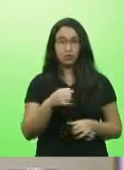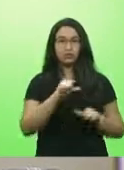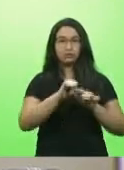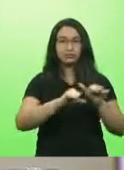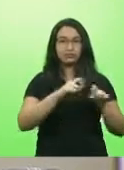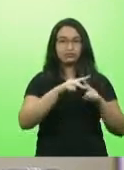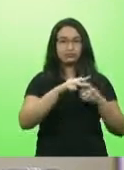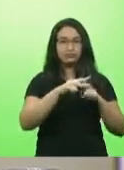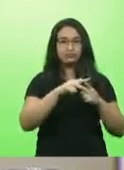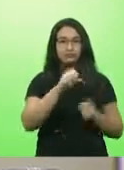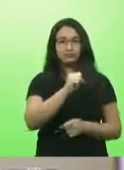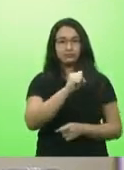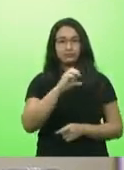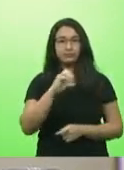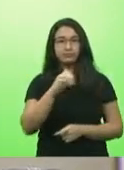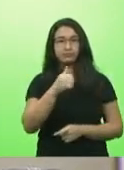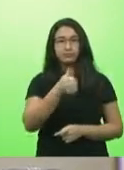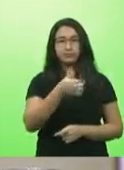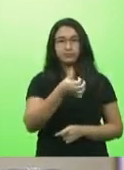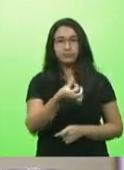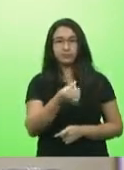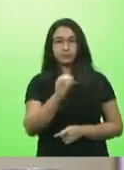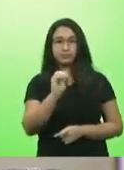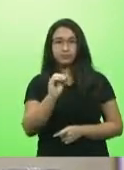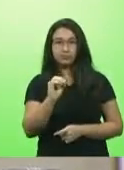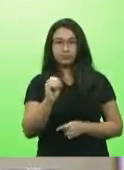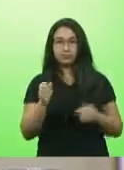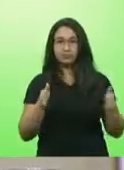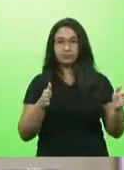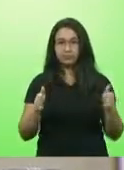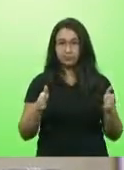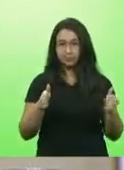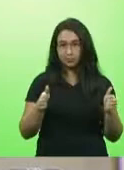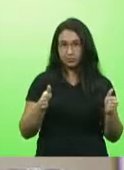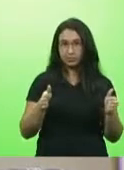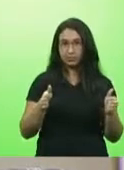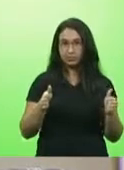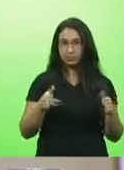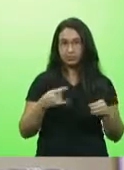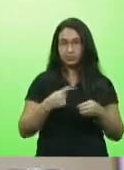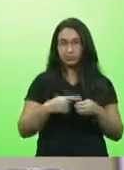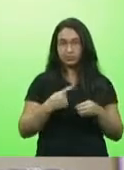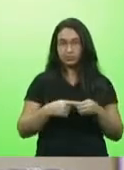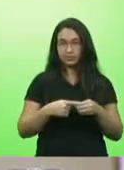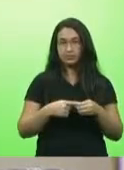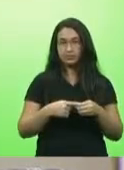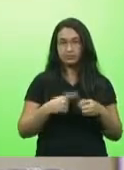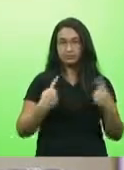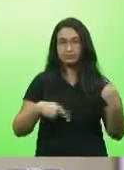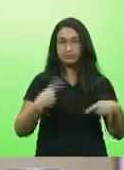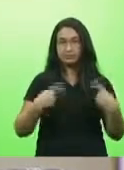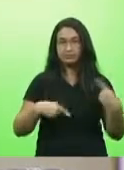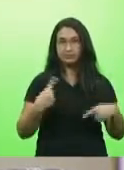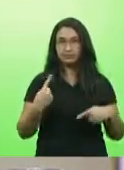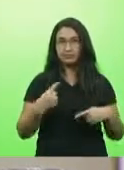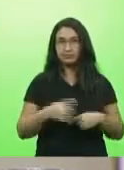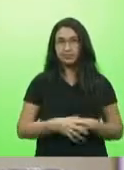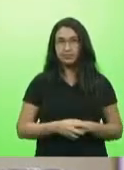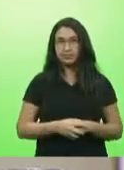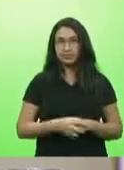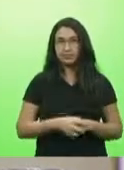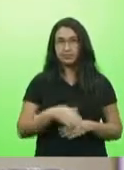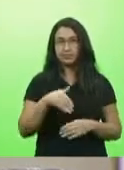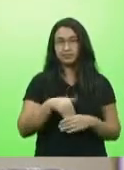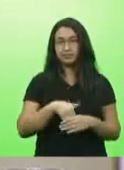capacidade da SC 160 entre os municípios de Bom Jesus do Oeste e Campo Herê em discussão não havendo quem queira discutir em